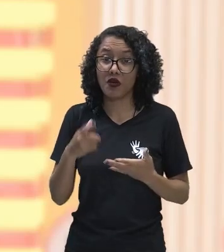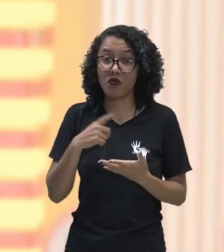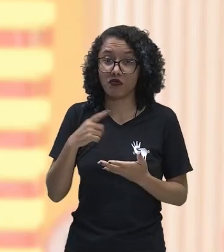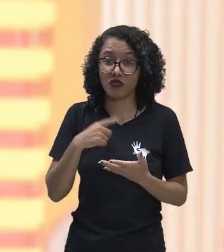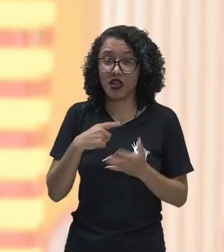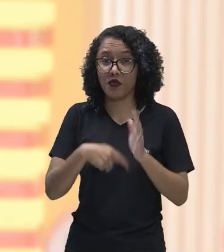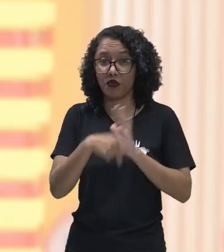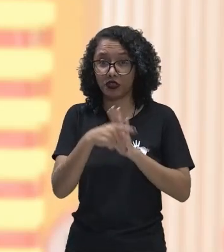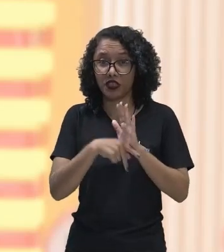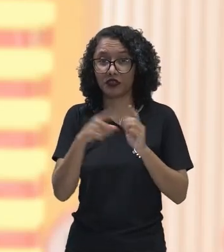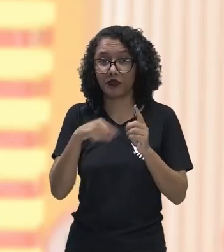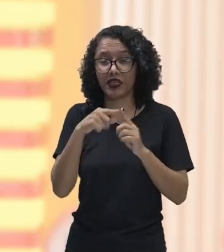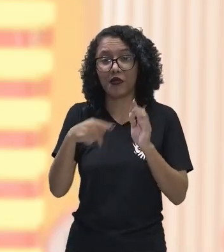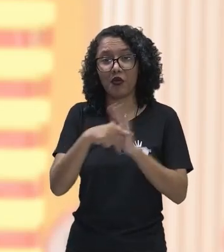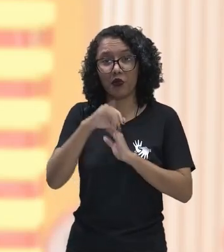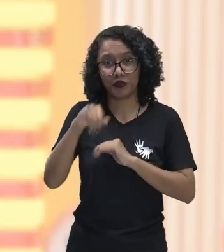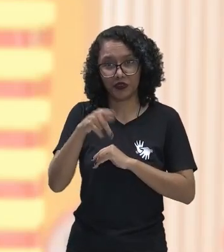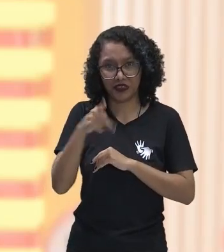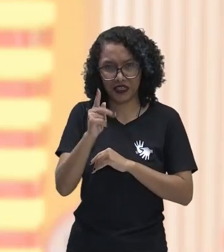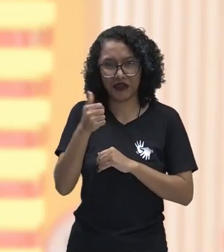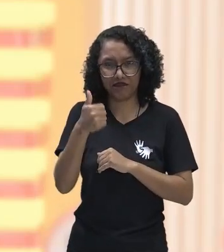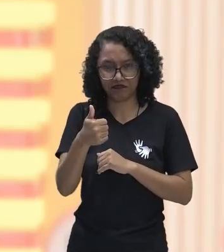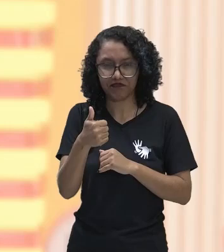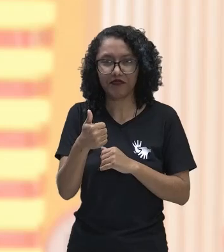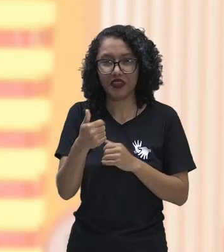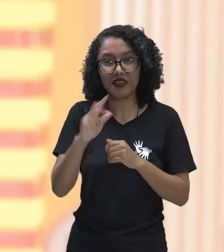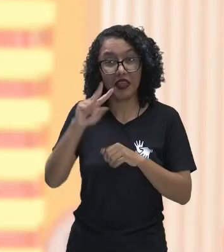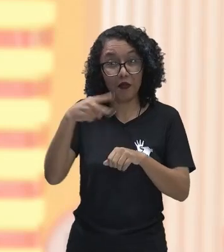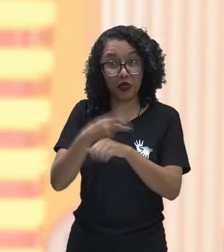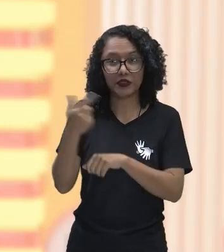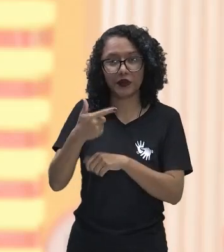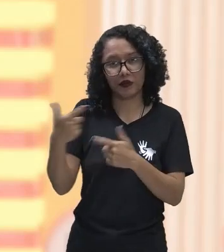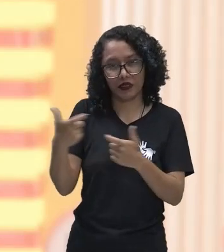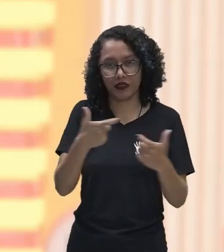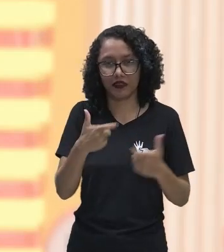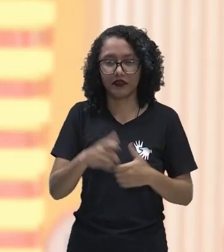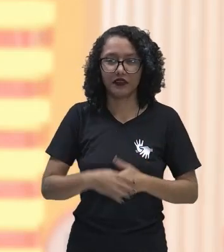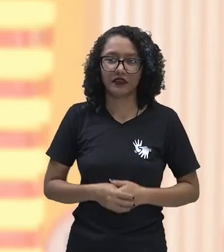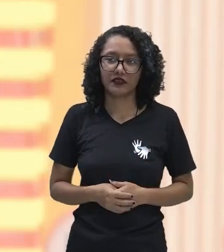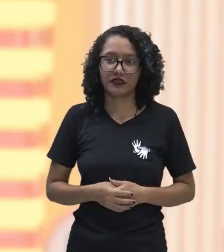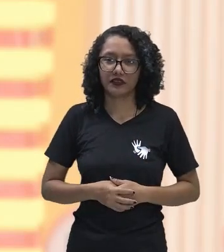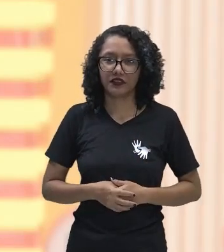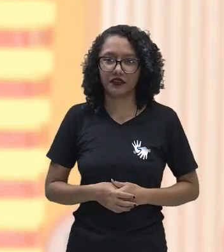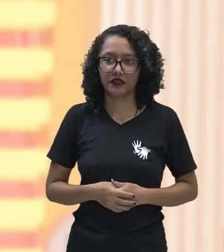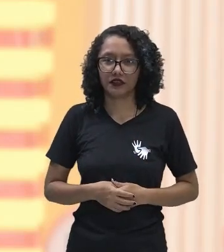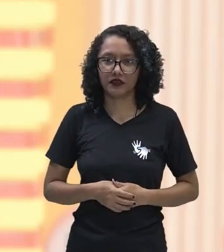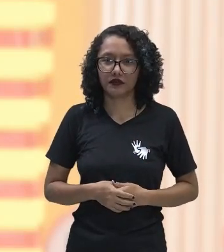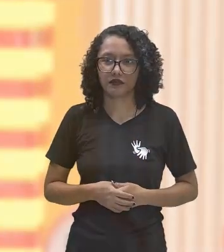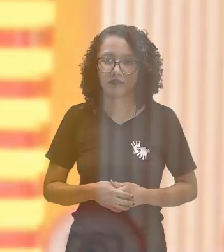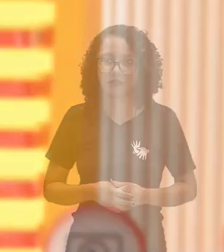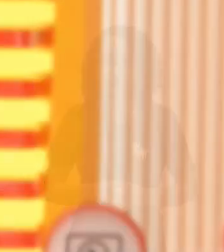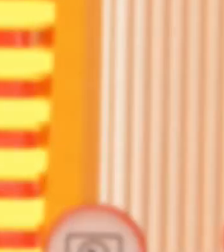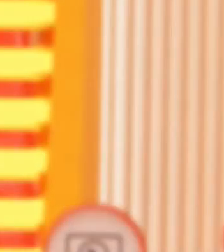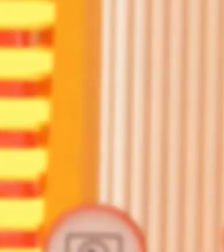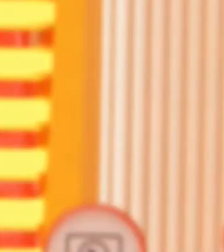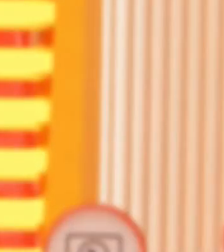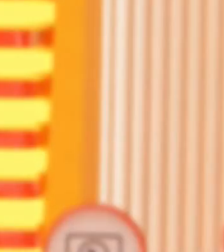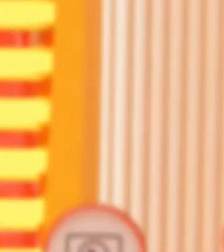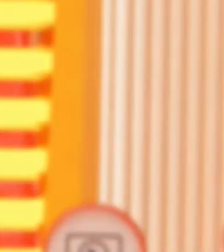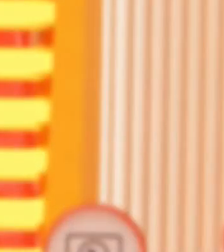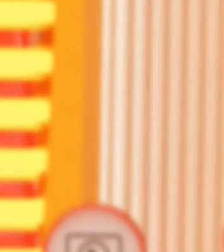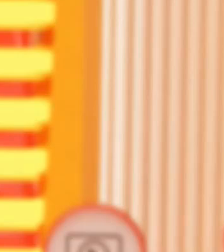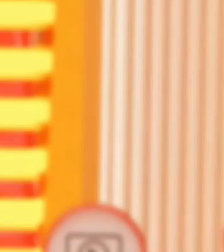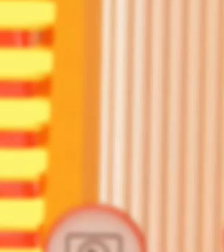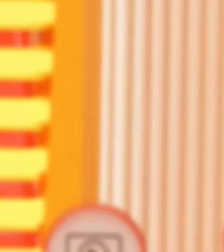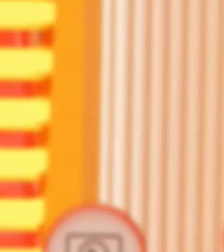de JK, pós Segunda Guerra, em que haverá aí um impulso para o desenvolvimento da indústria